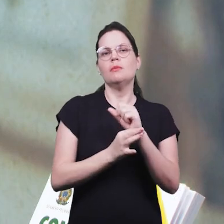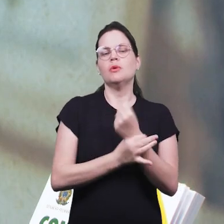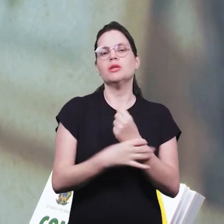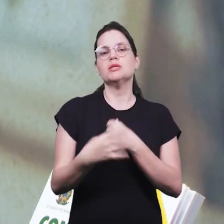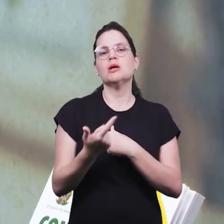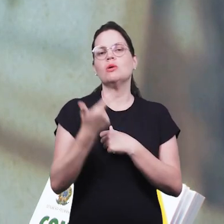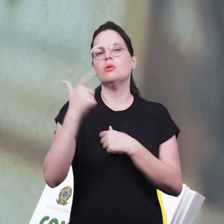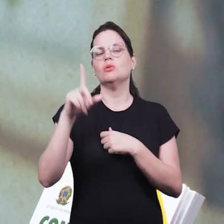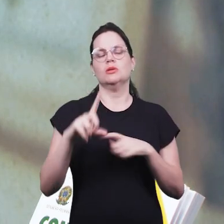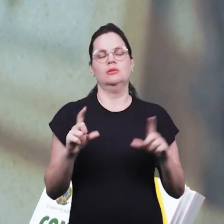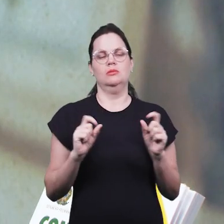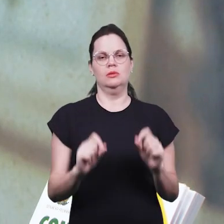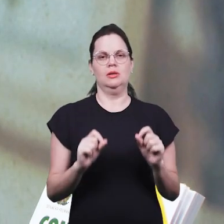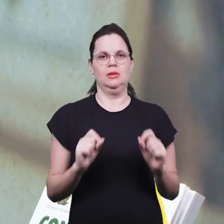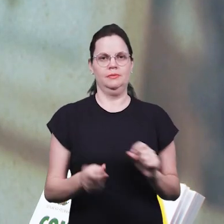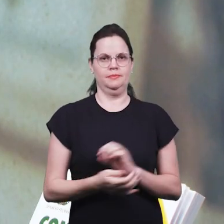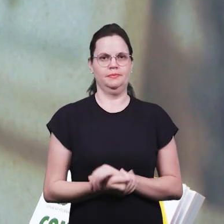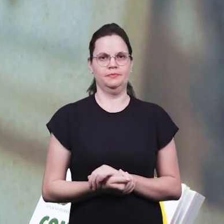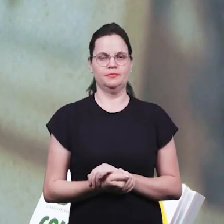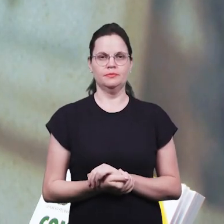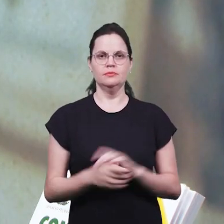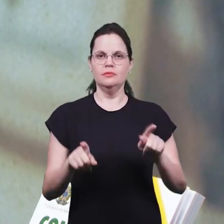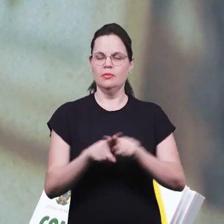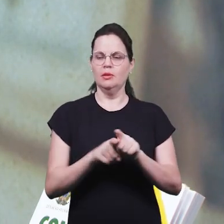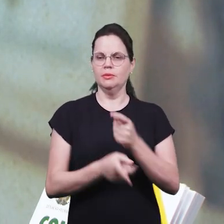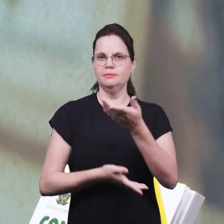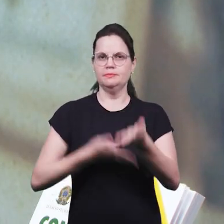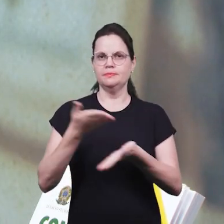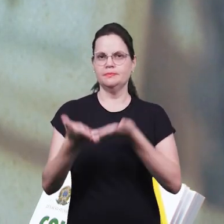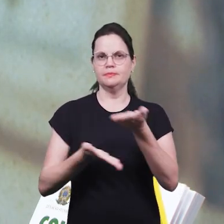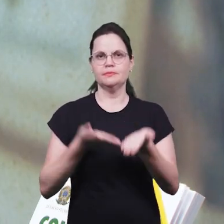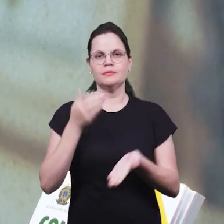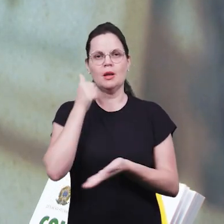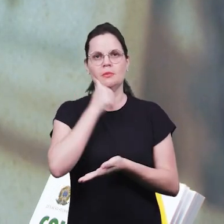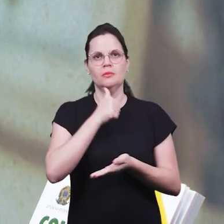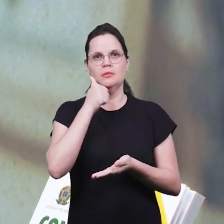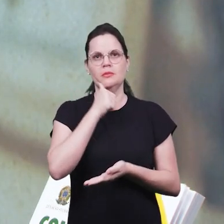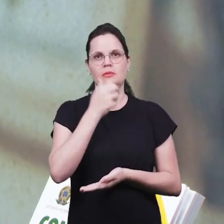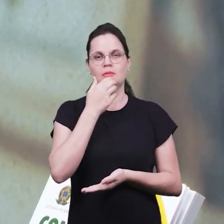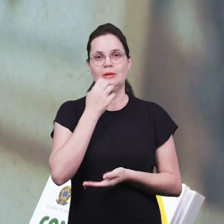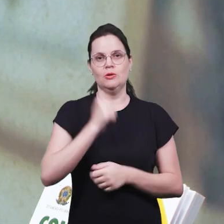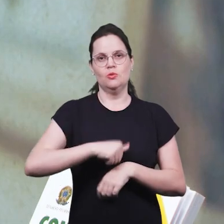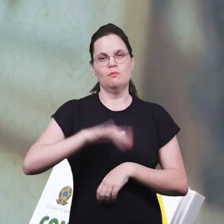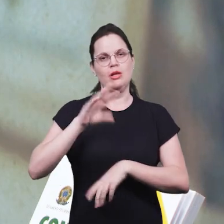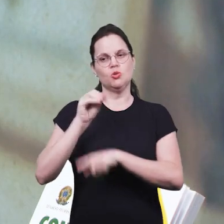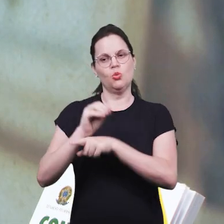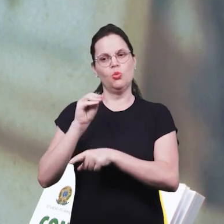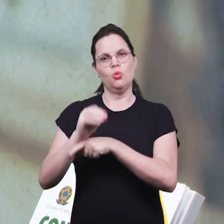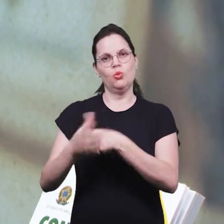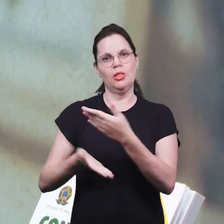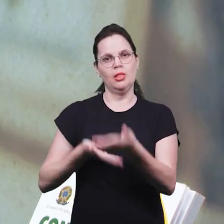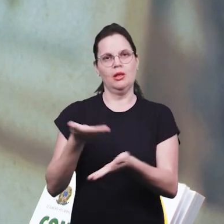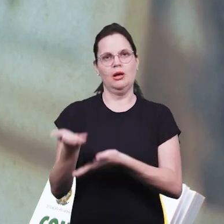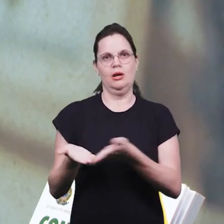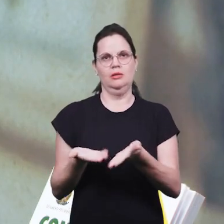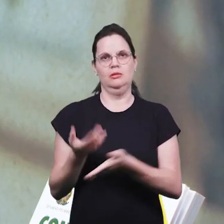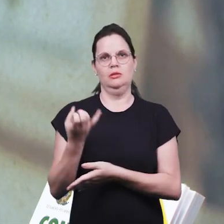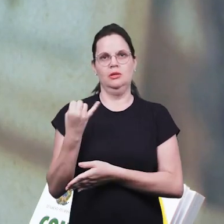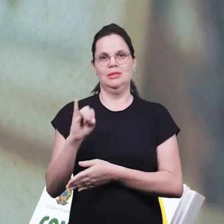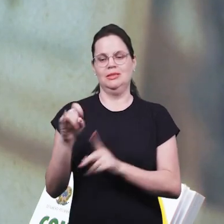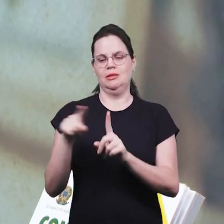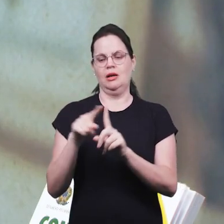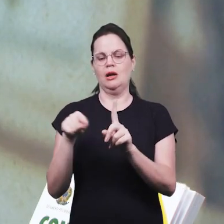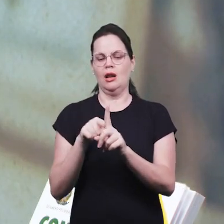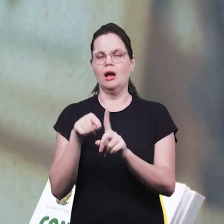outra proteção que se há é de tratar a mulher com mais zelo quando elas estão em condição